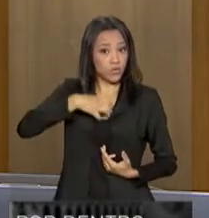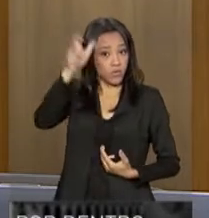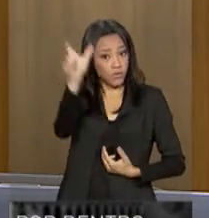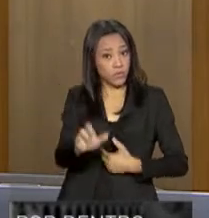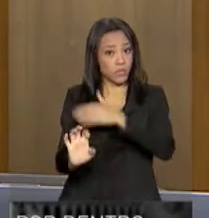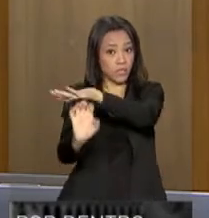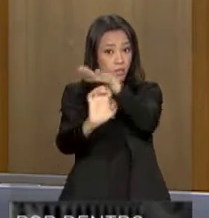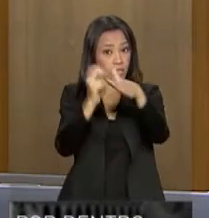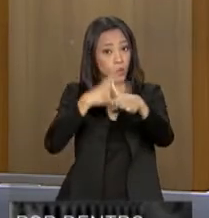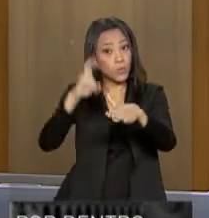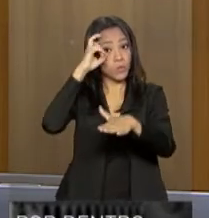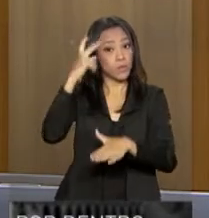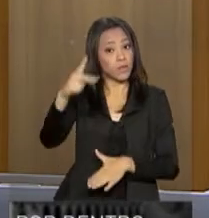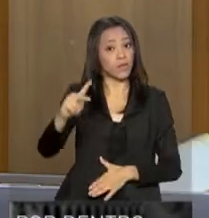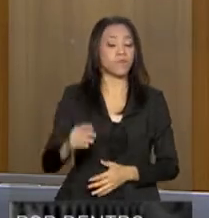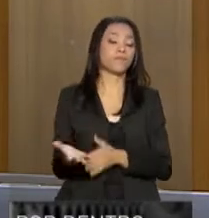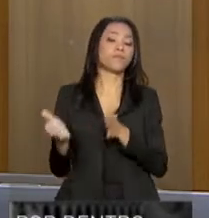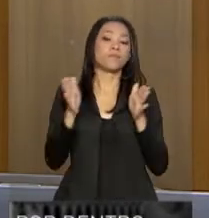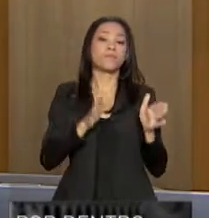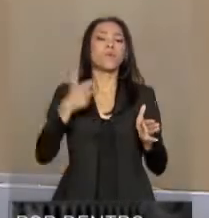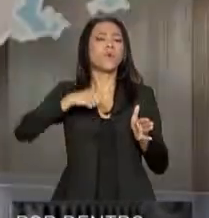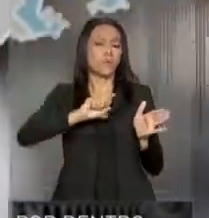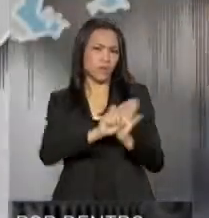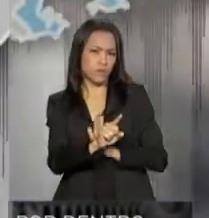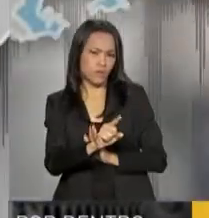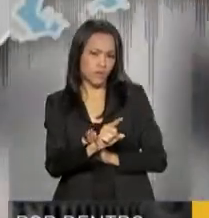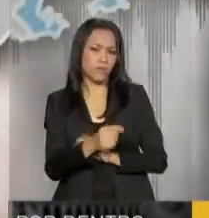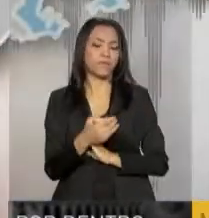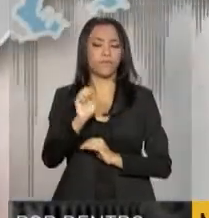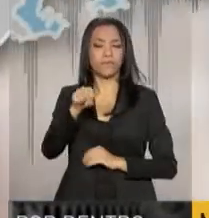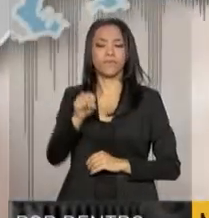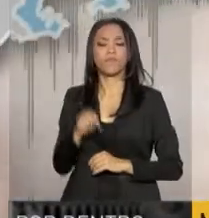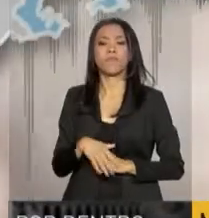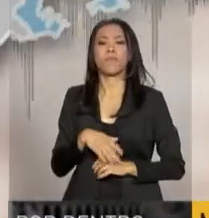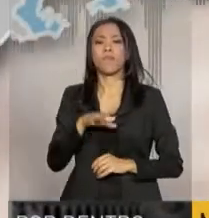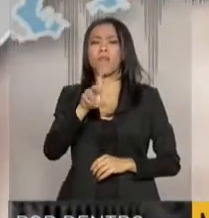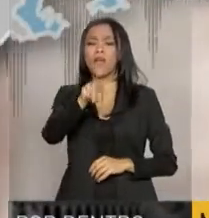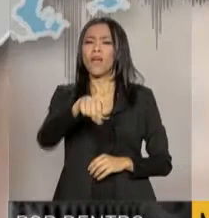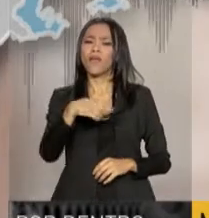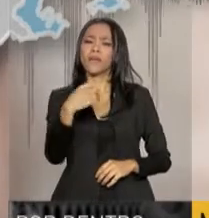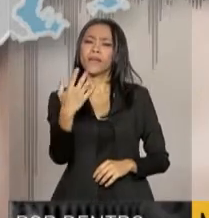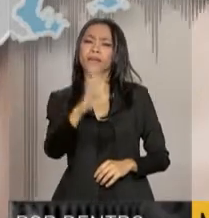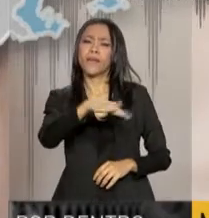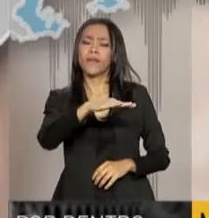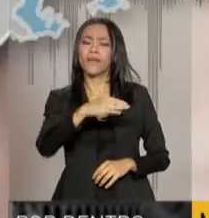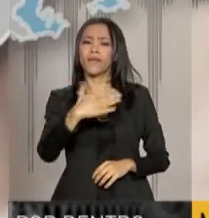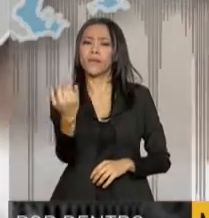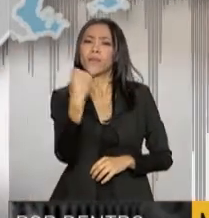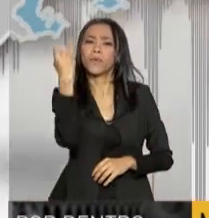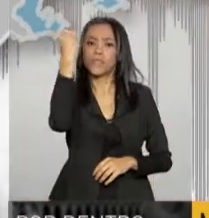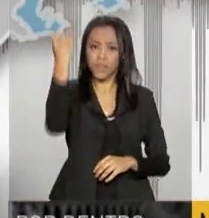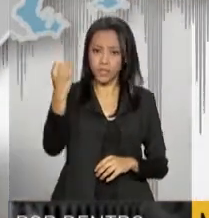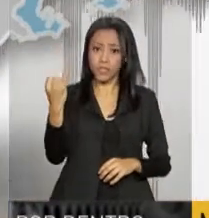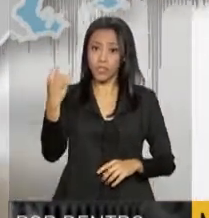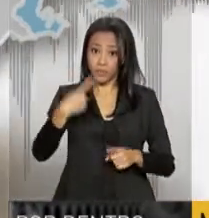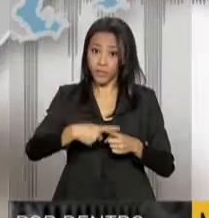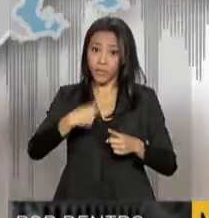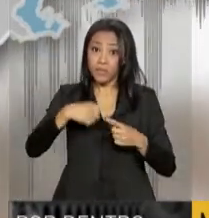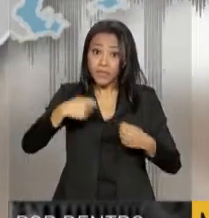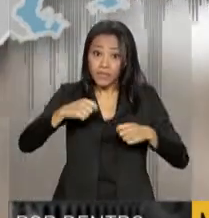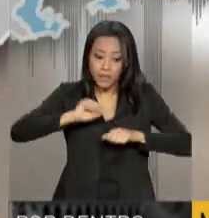ministro é importante a participação do cidadão né porque a transparência tudo